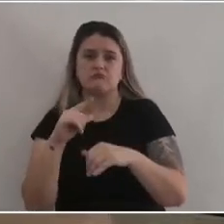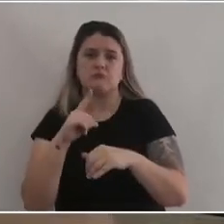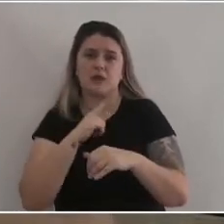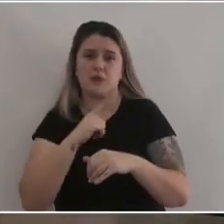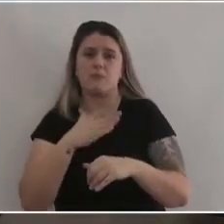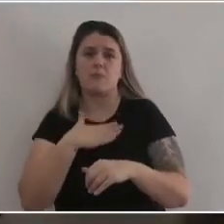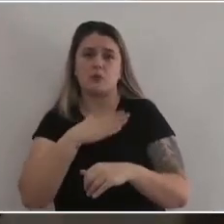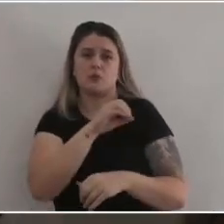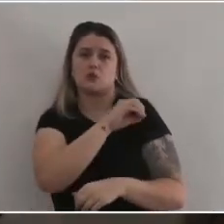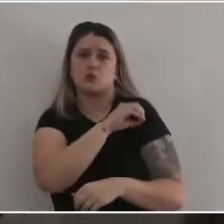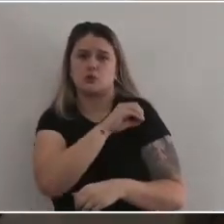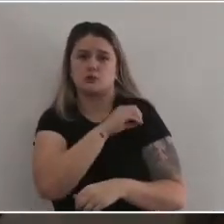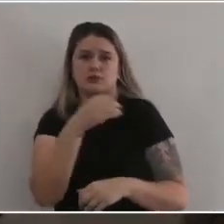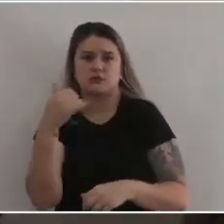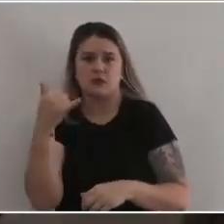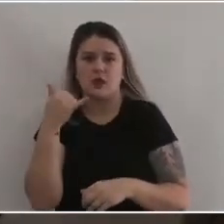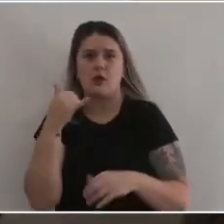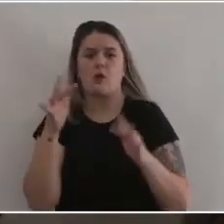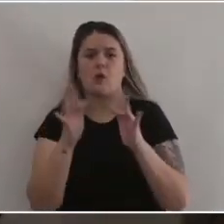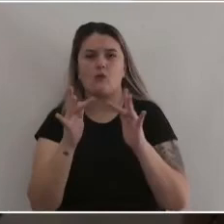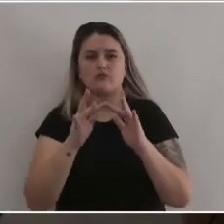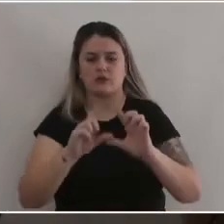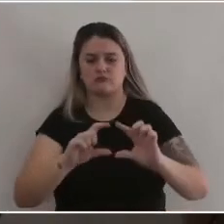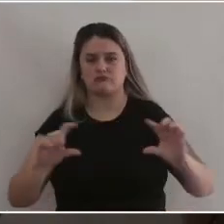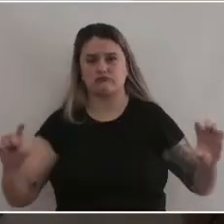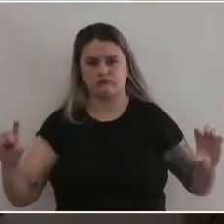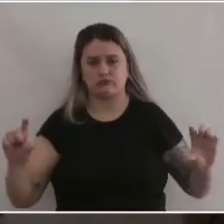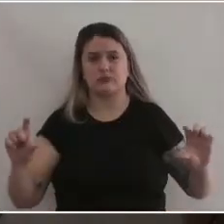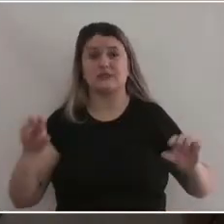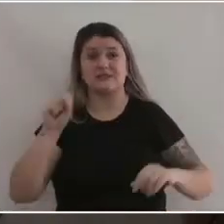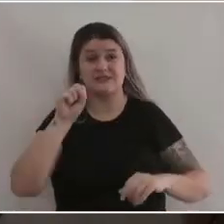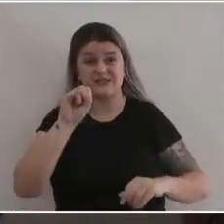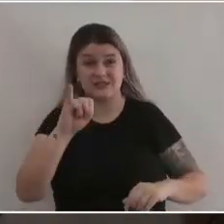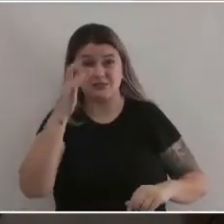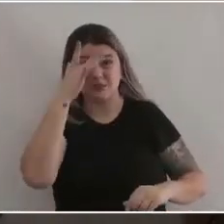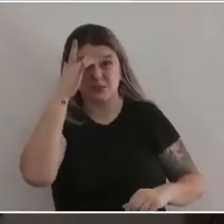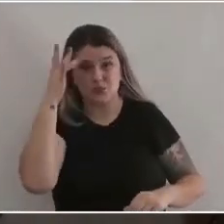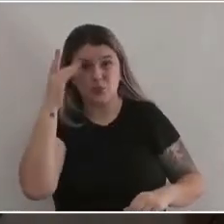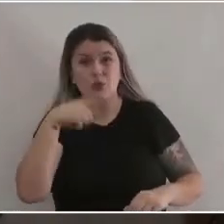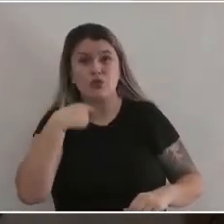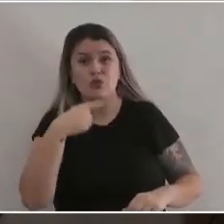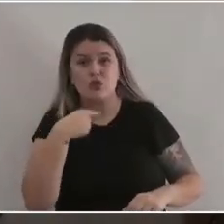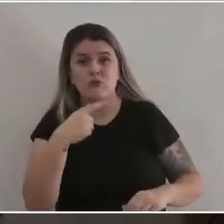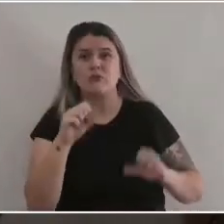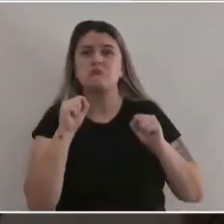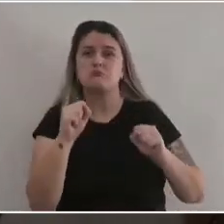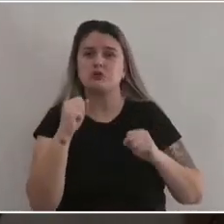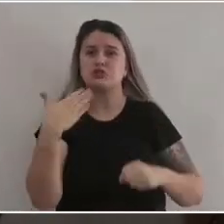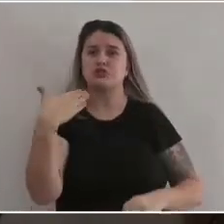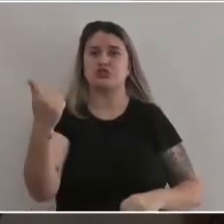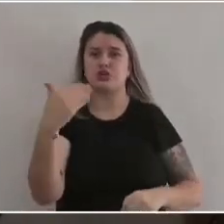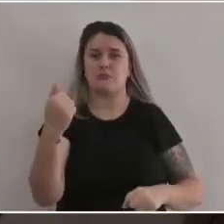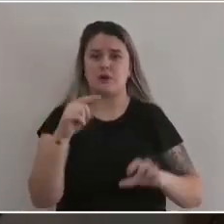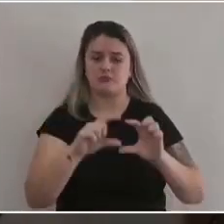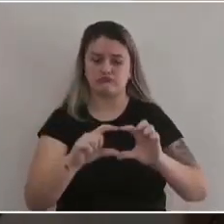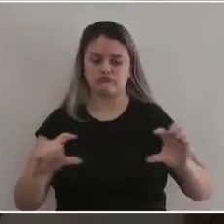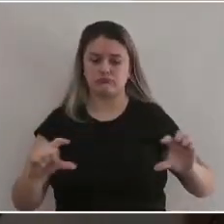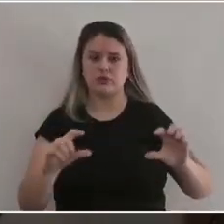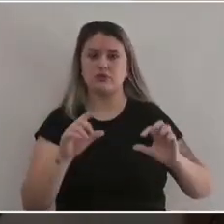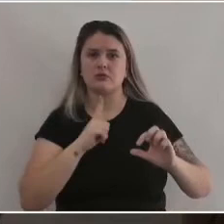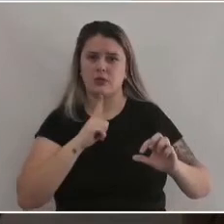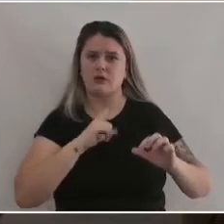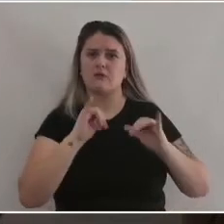contato na tela. Caso alguém tenha alguma dúvida, quiser solicitar mais